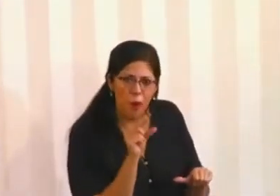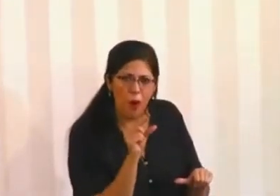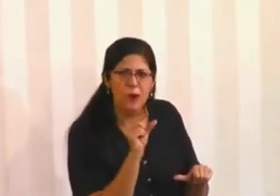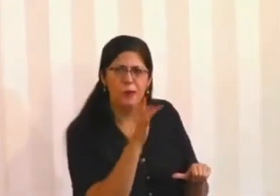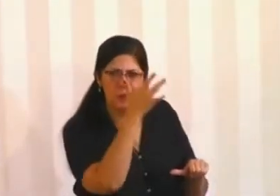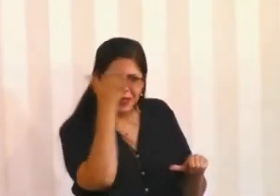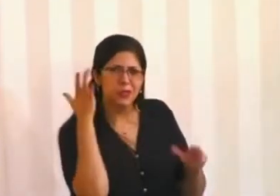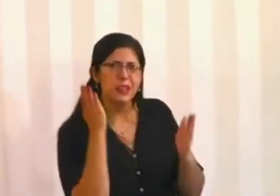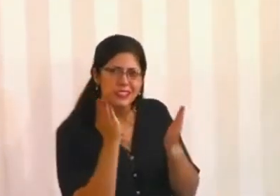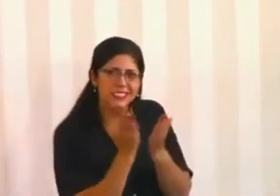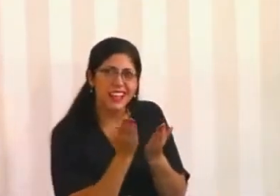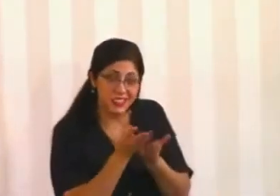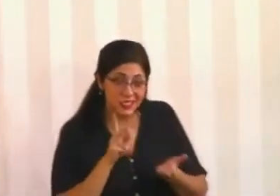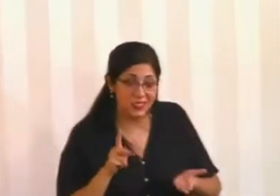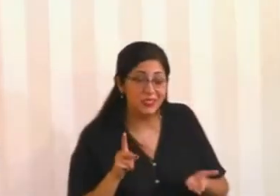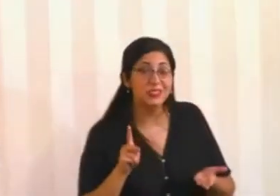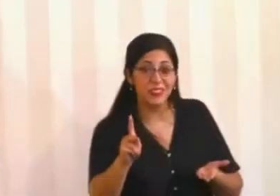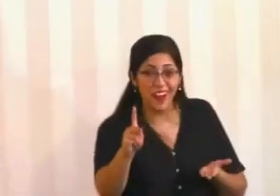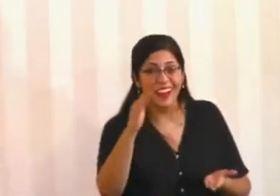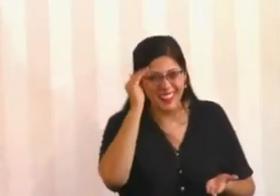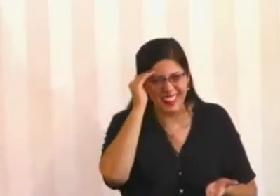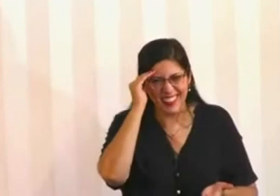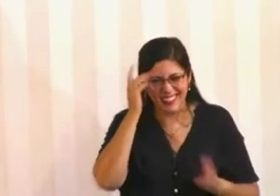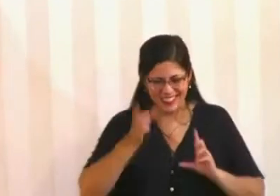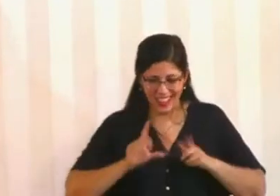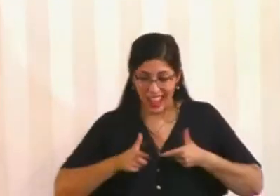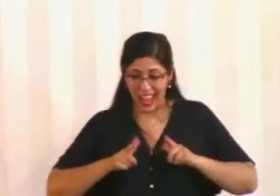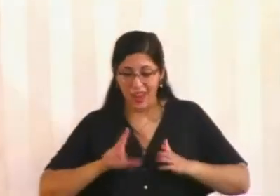foi esse tempo de Israel, o Senhor